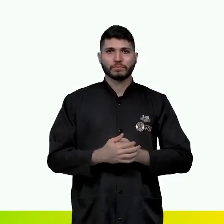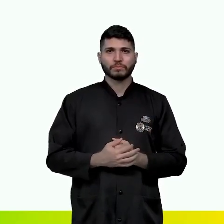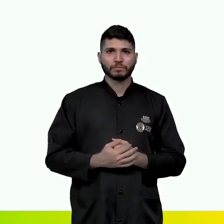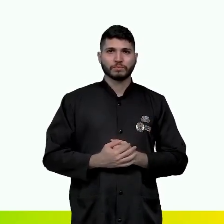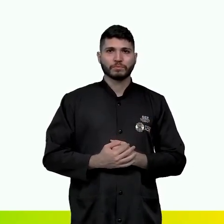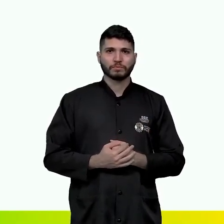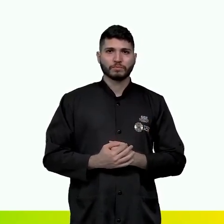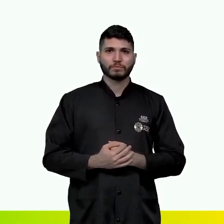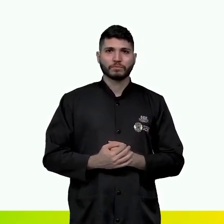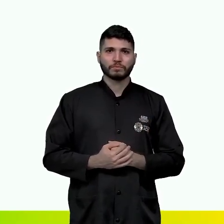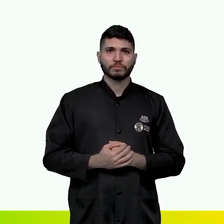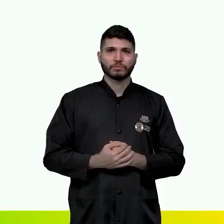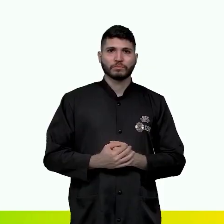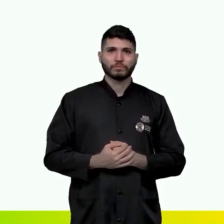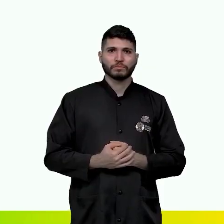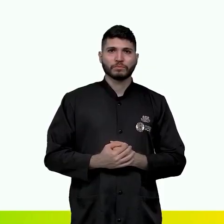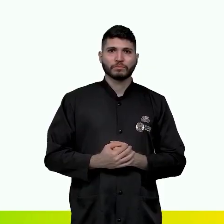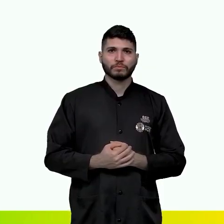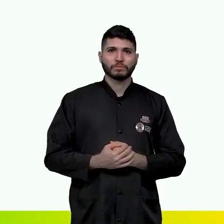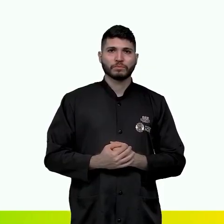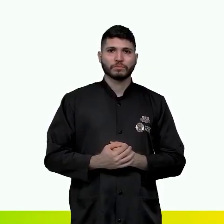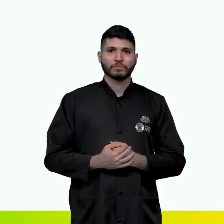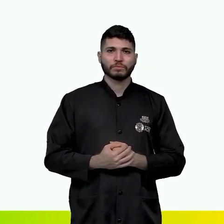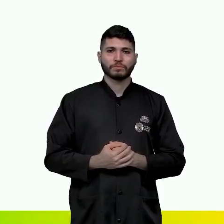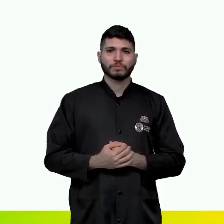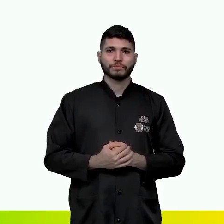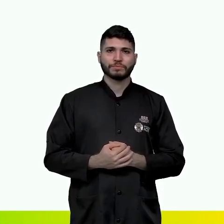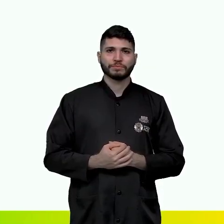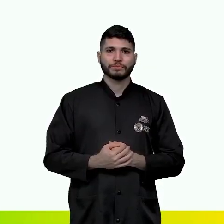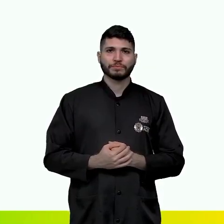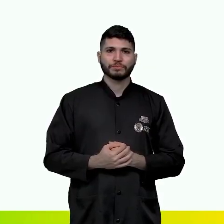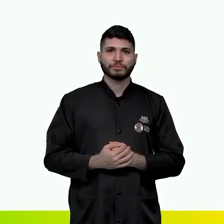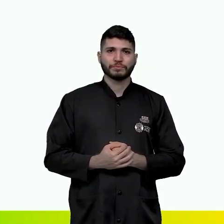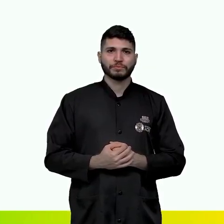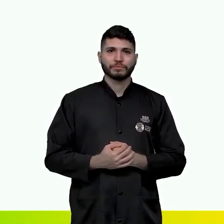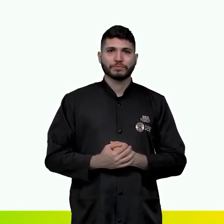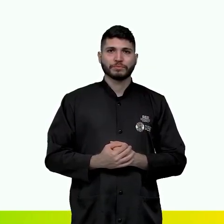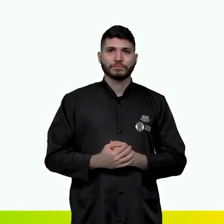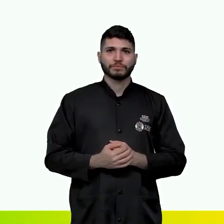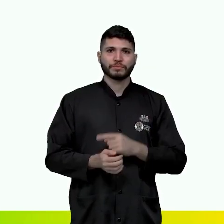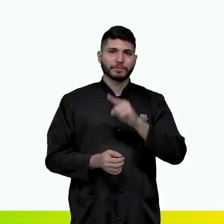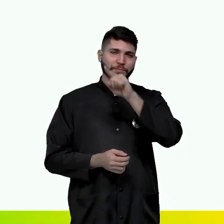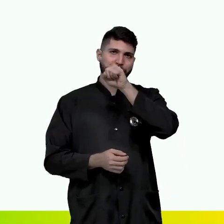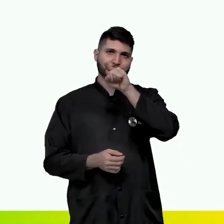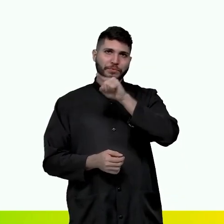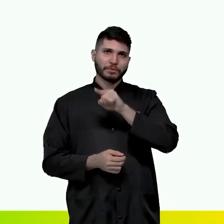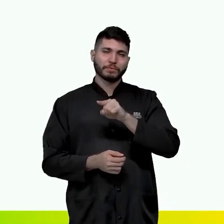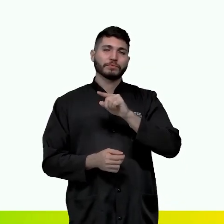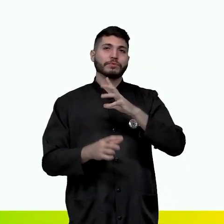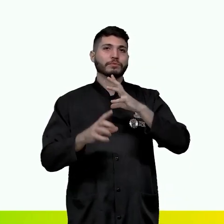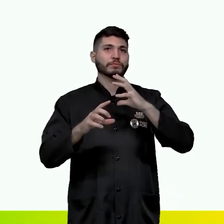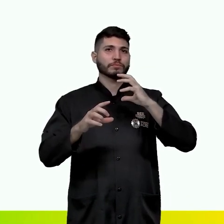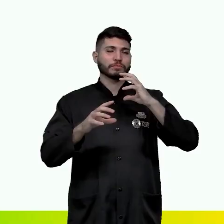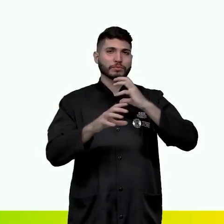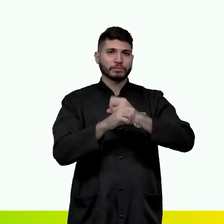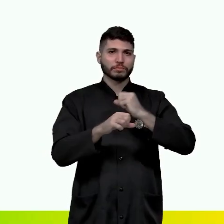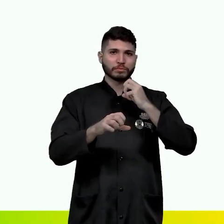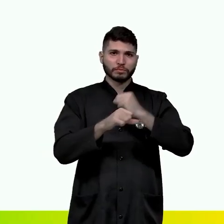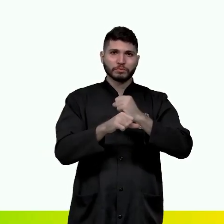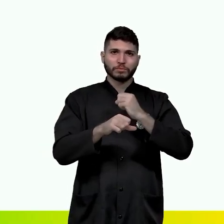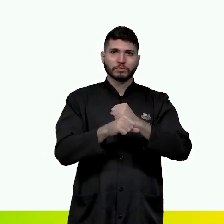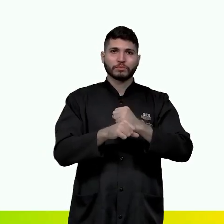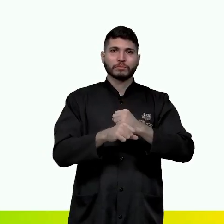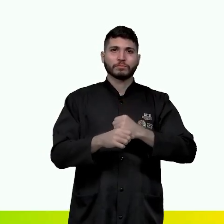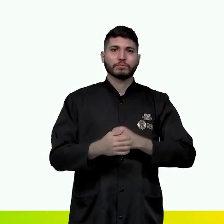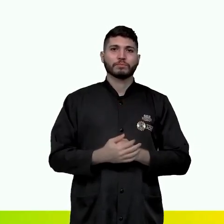aqui. Quando você fizer essa soma, você obtém 6LH mais 3L ao quadrado